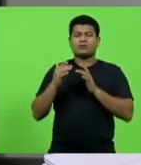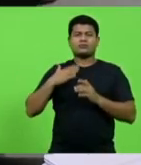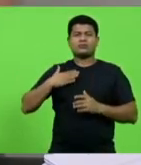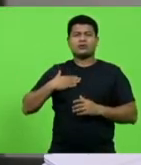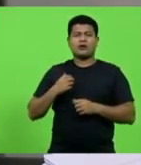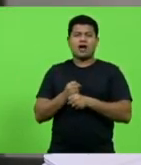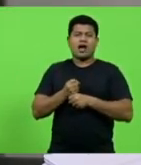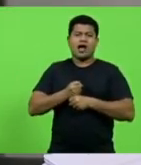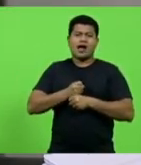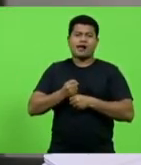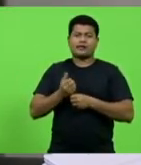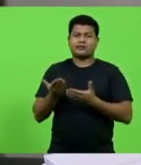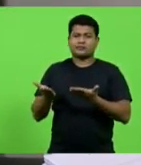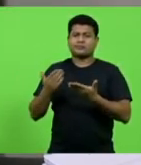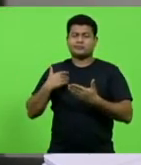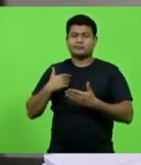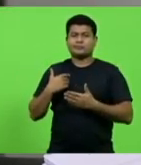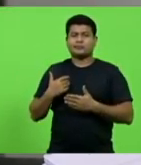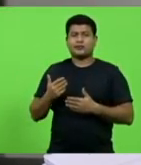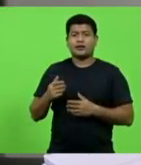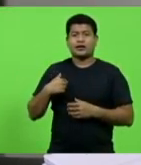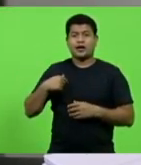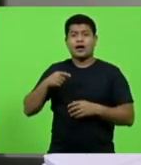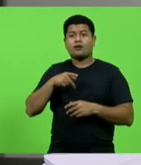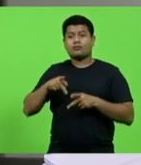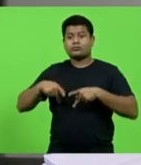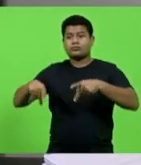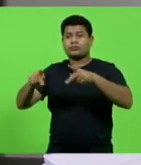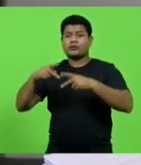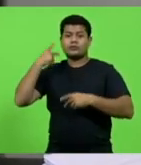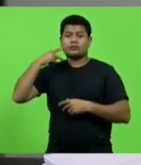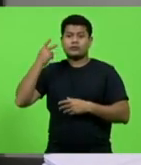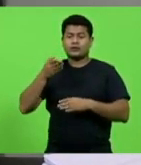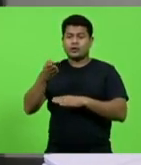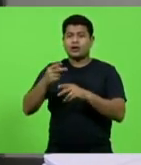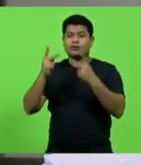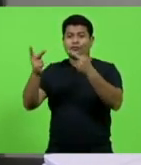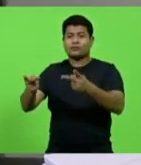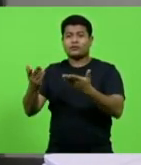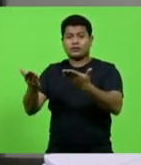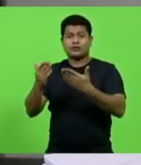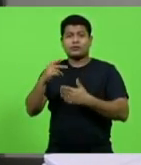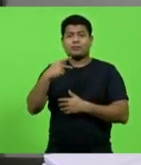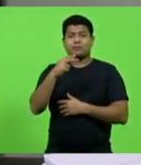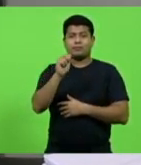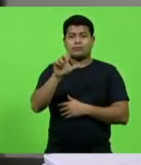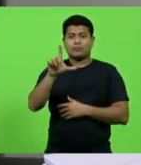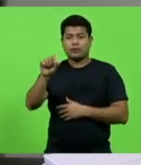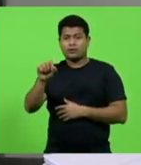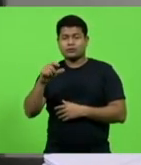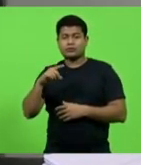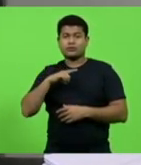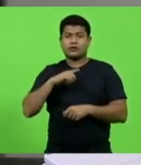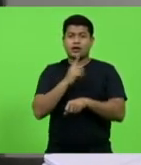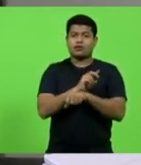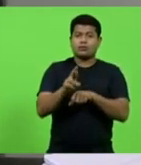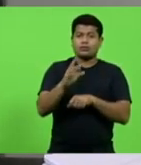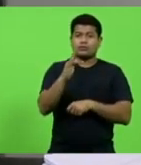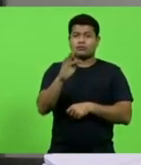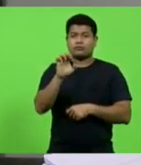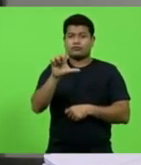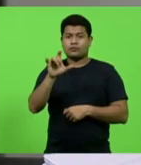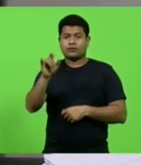visito a promotoria, o doutor Paulo Locatelli foi meu colega. Quando eu vou para o médico, eu tenho o doutor Félix,